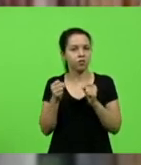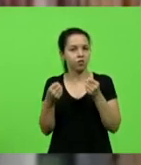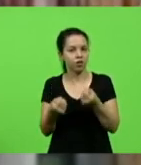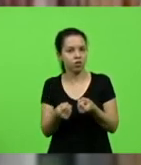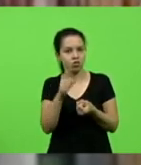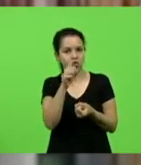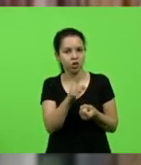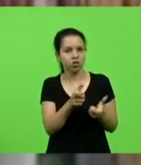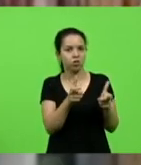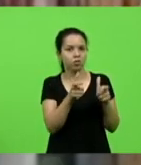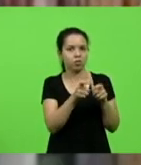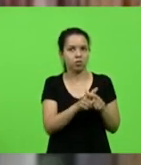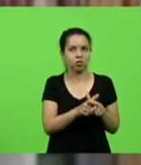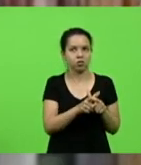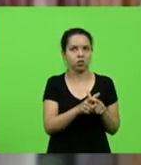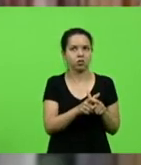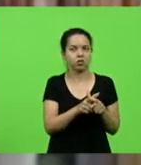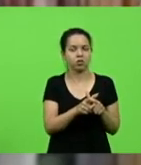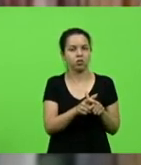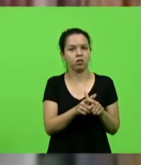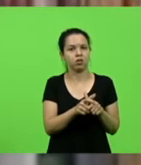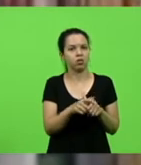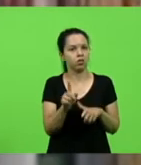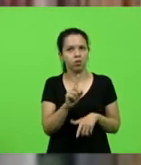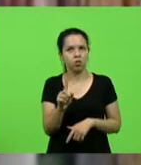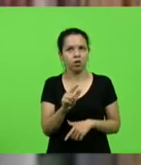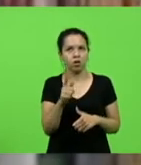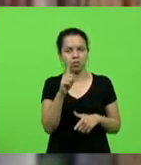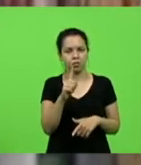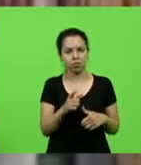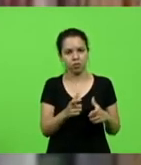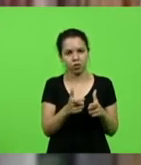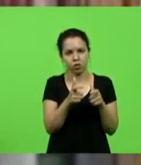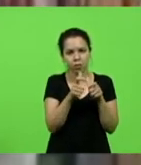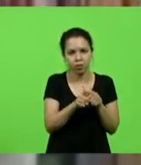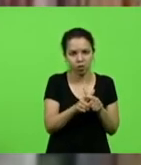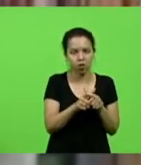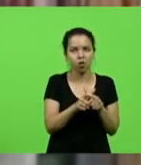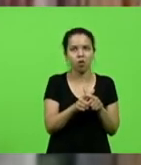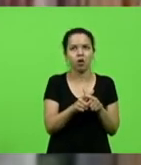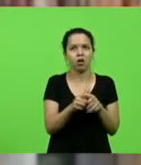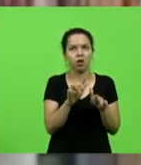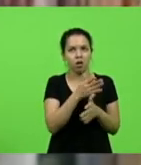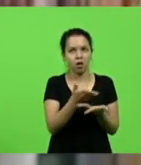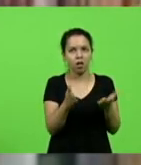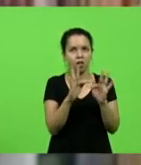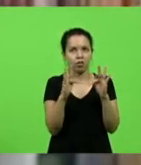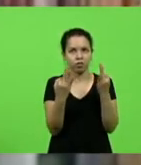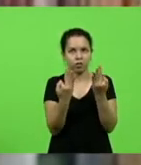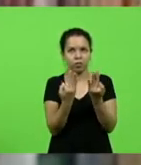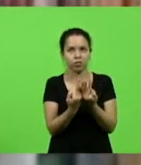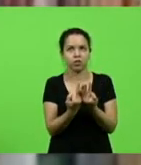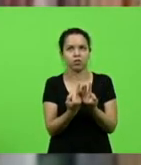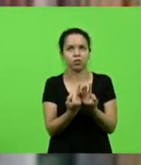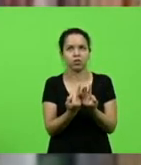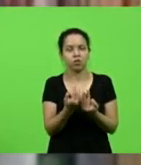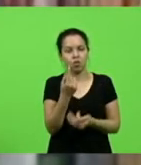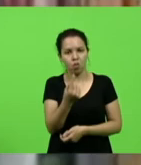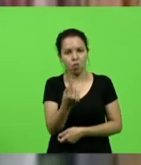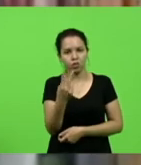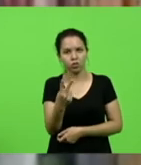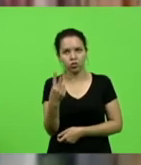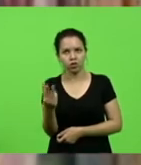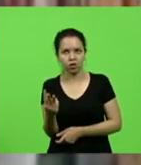existe minoria menor do que a minoria do do indivíduo, e muito mais dessas famílias que nós estamos falando aqui, que não são uma, duas, três